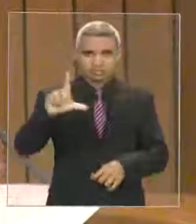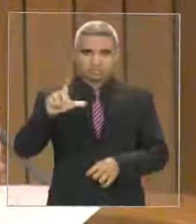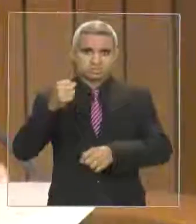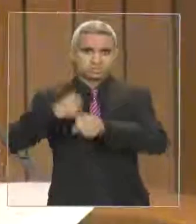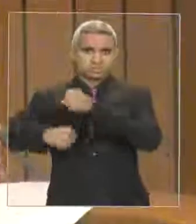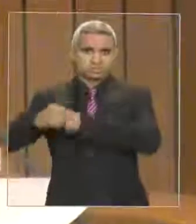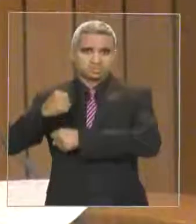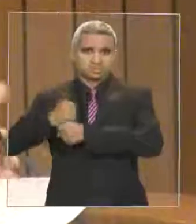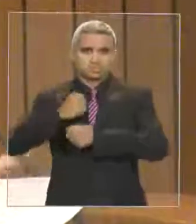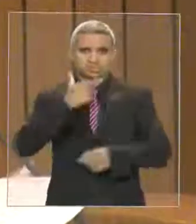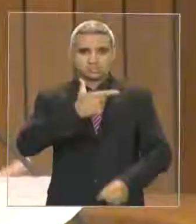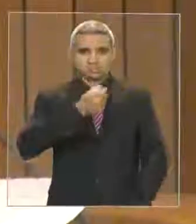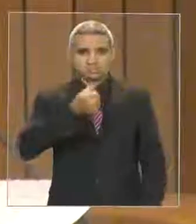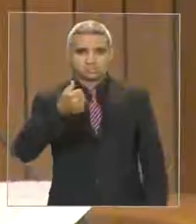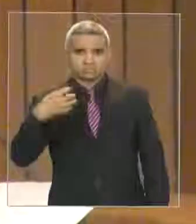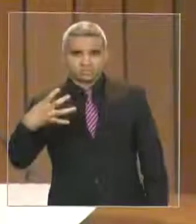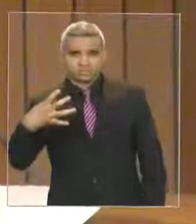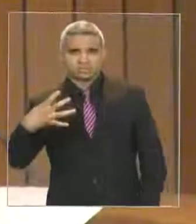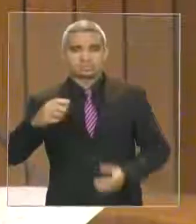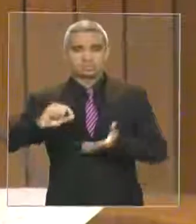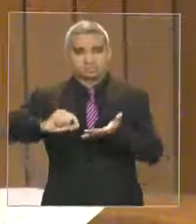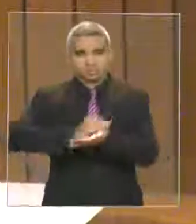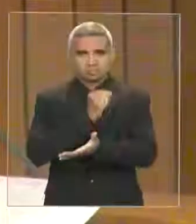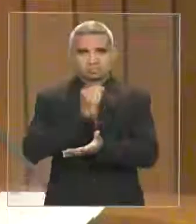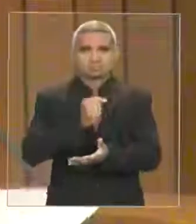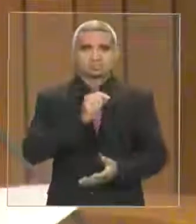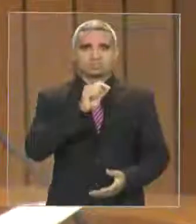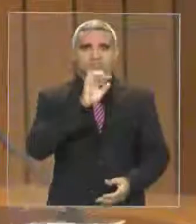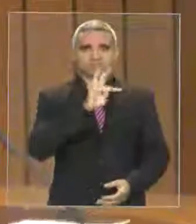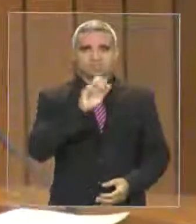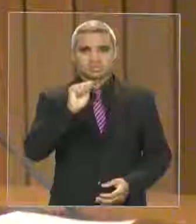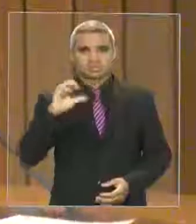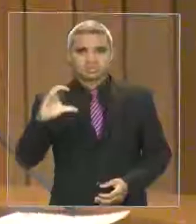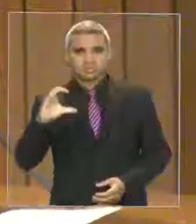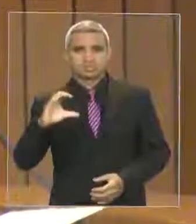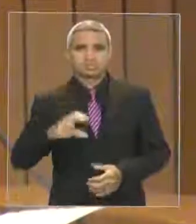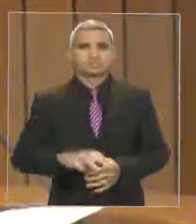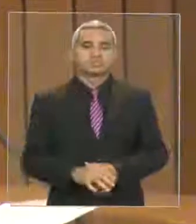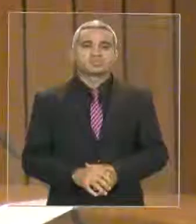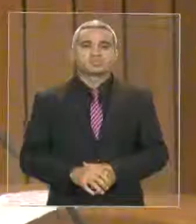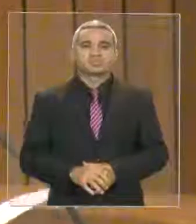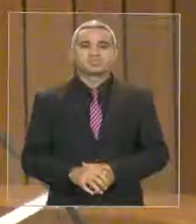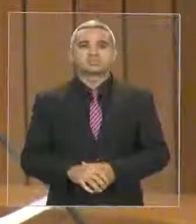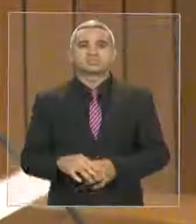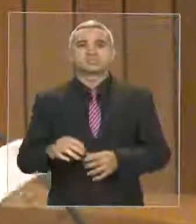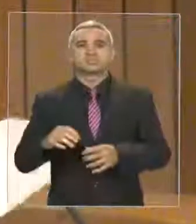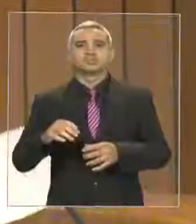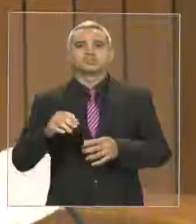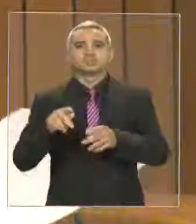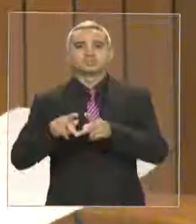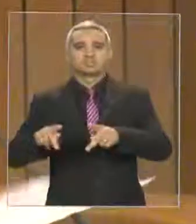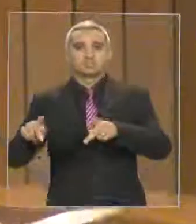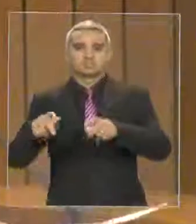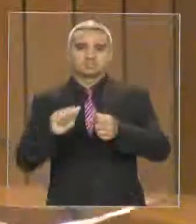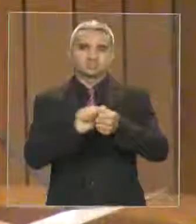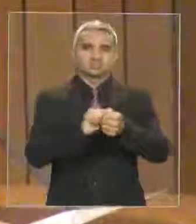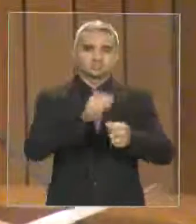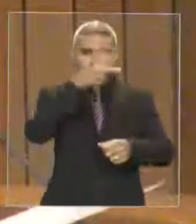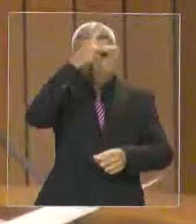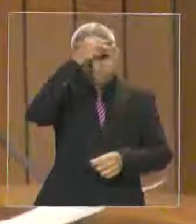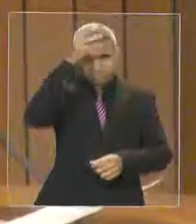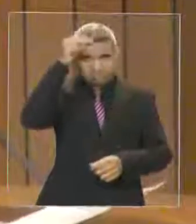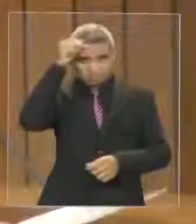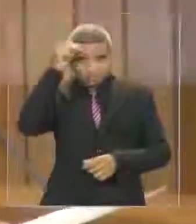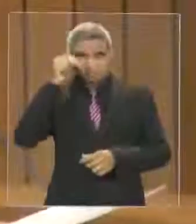foi assinado um TAC, o Termo de Ajustamento de Conduta, com a Prefeitura de São Luís, para que fossem reformadas 54 escolas.